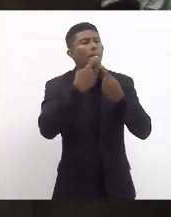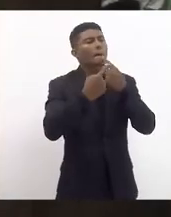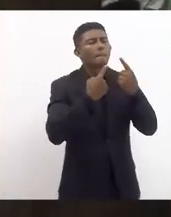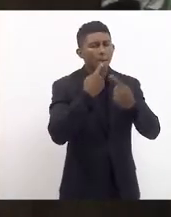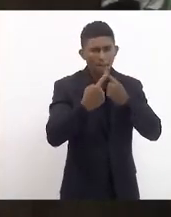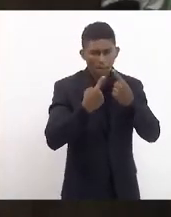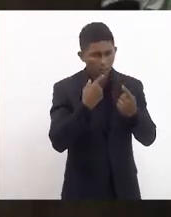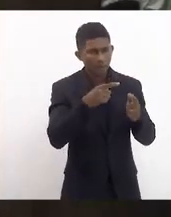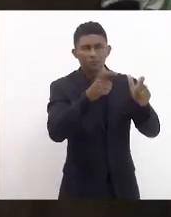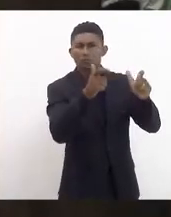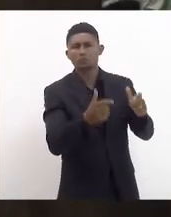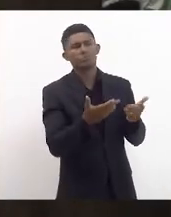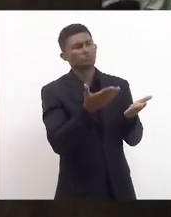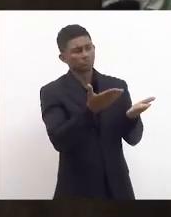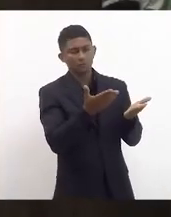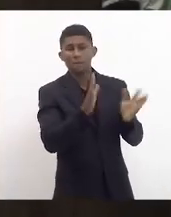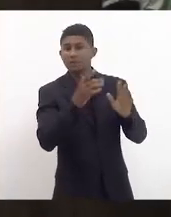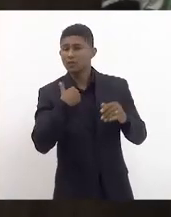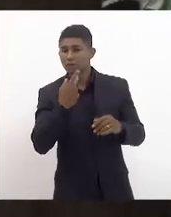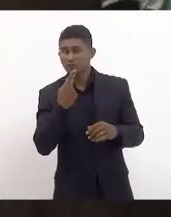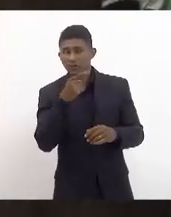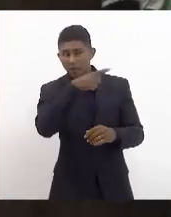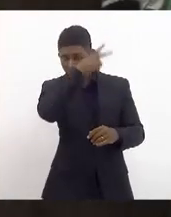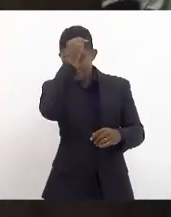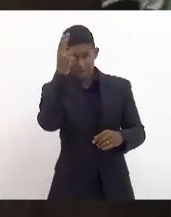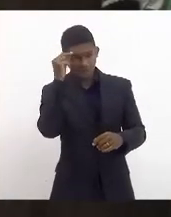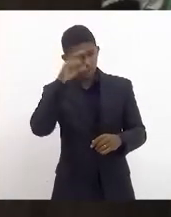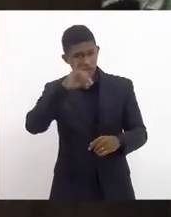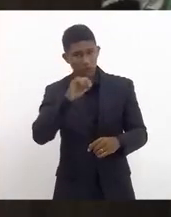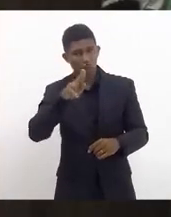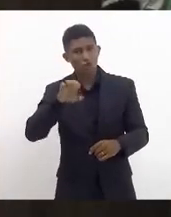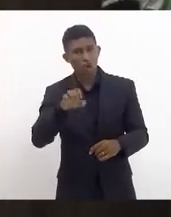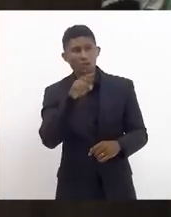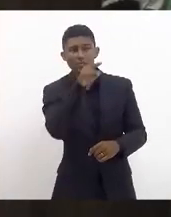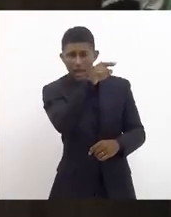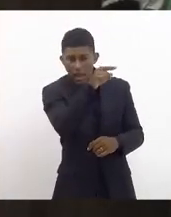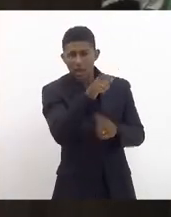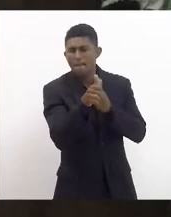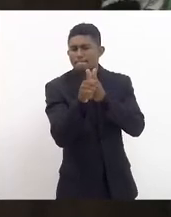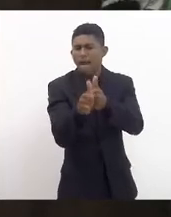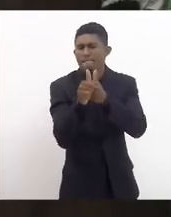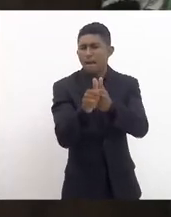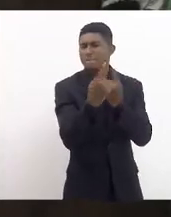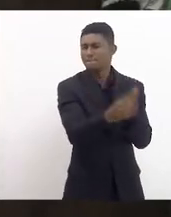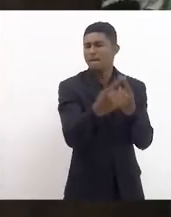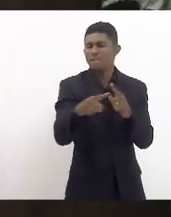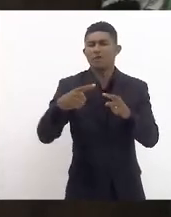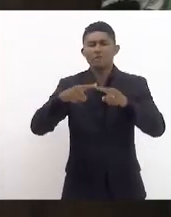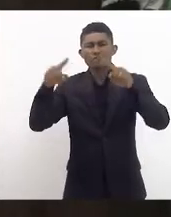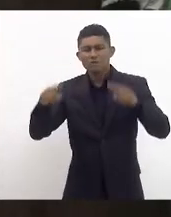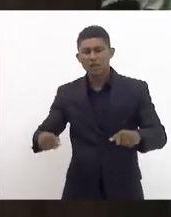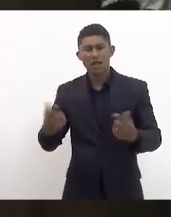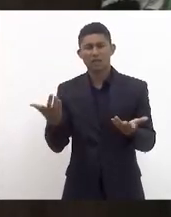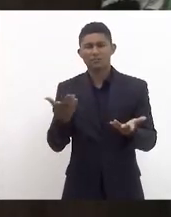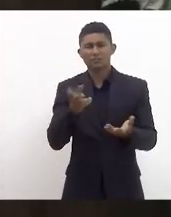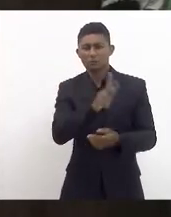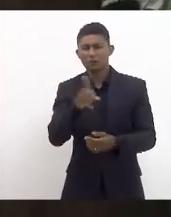à Mesquita é a perseguição do prefeito Jorge Miranda, sistemática, contra servidores públicos, contra professores e